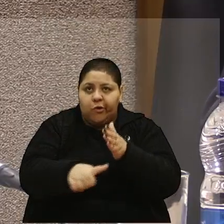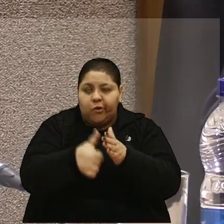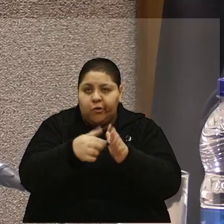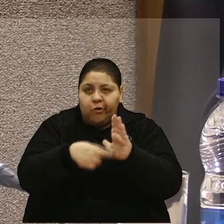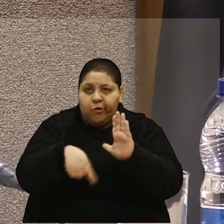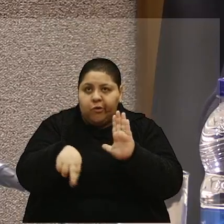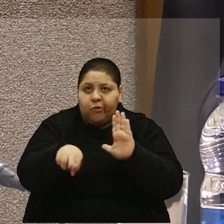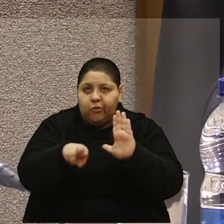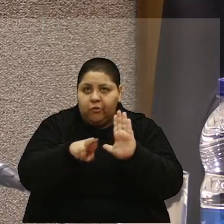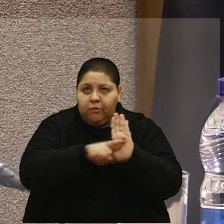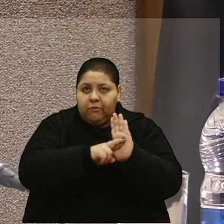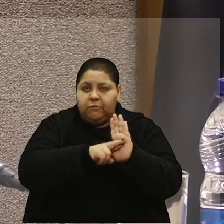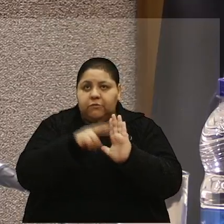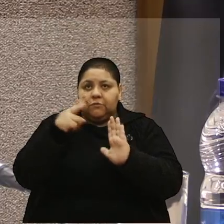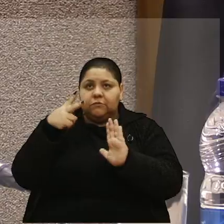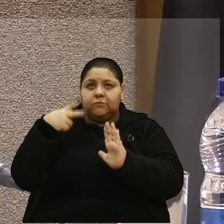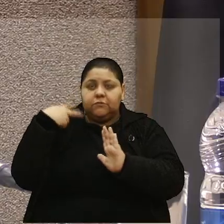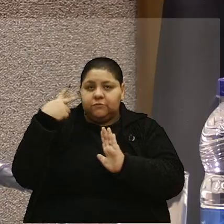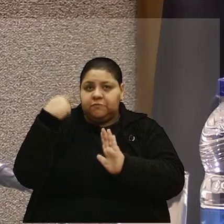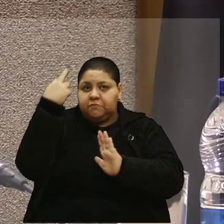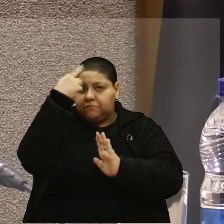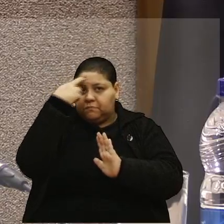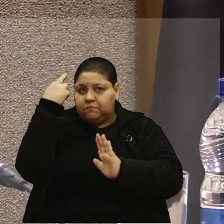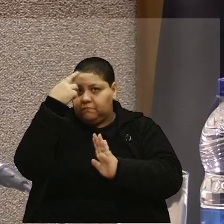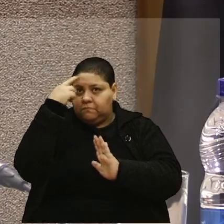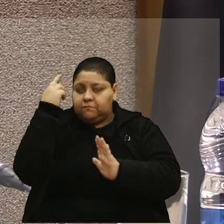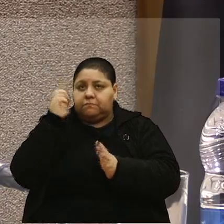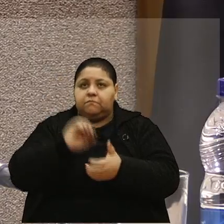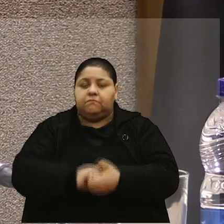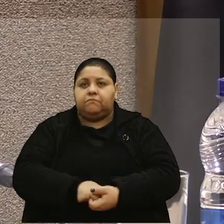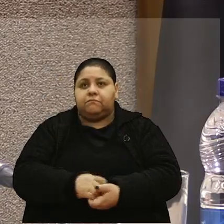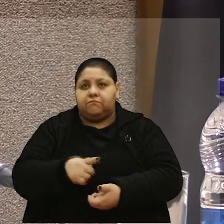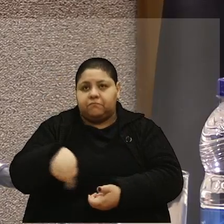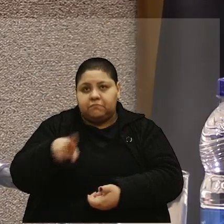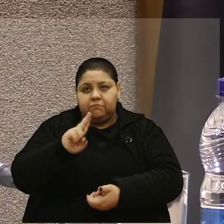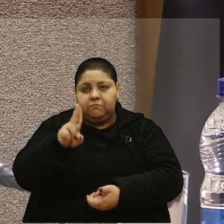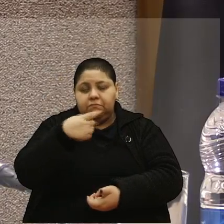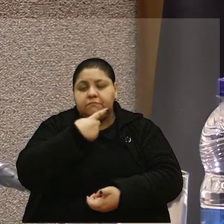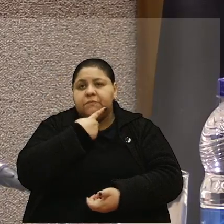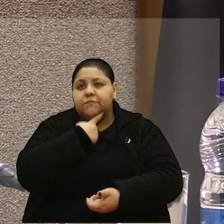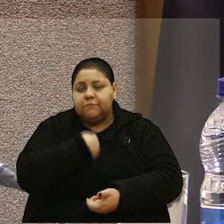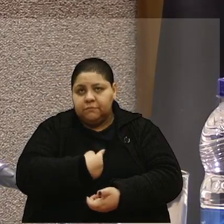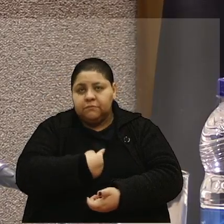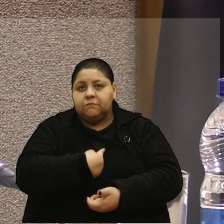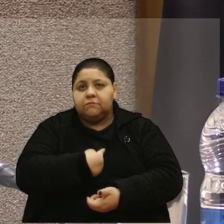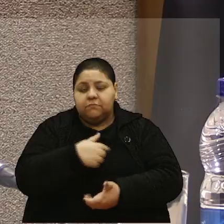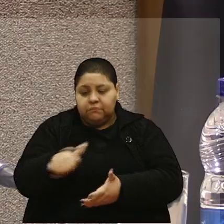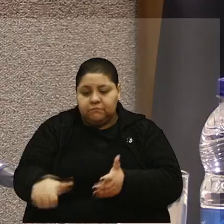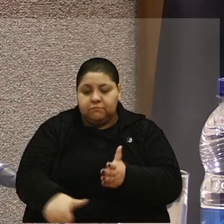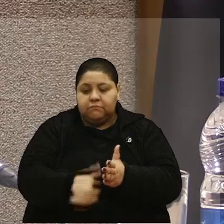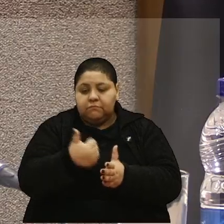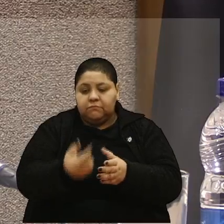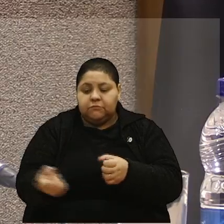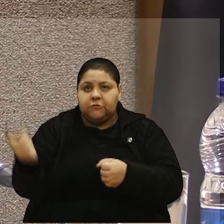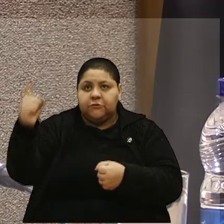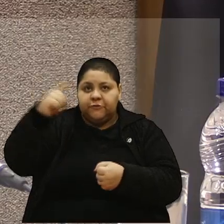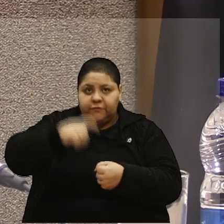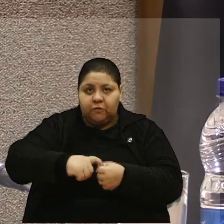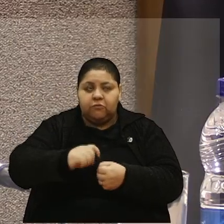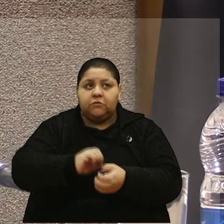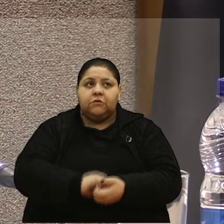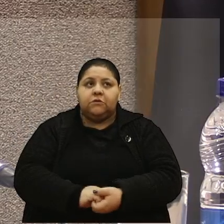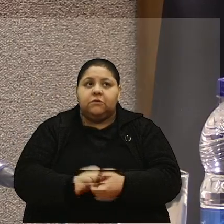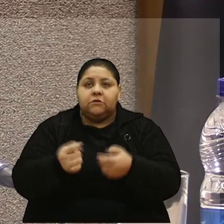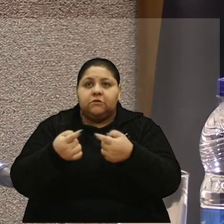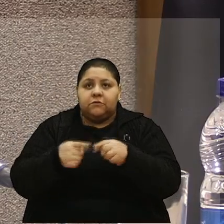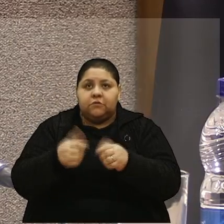recuperação imediata ao nobre colega Rafael, A gente sempre vai desejar que melhore, que volte, que retorne,